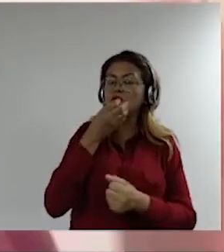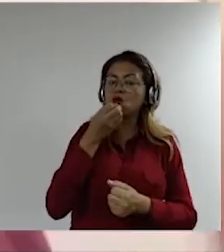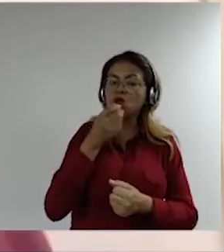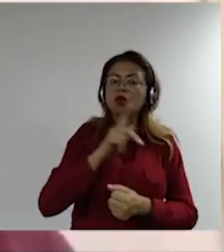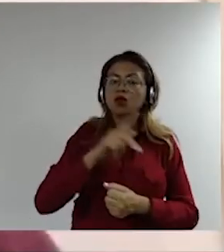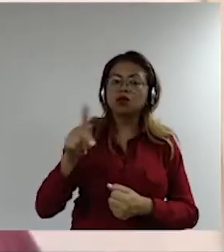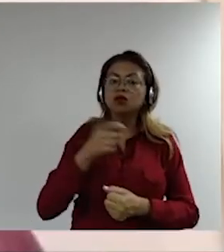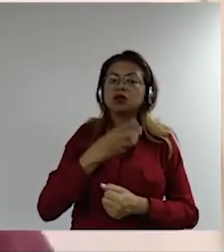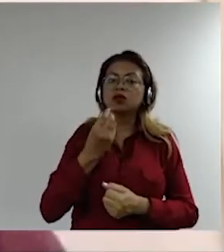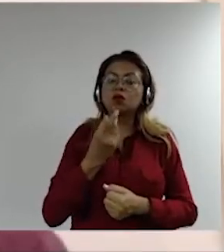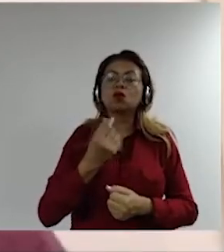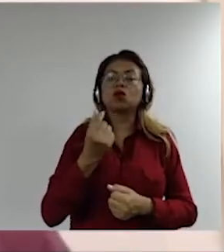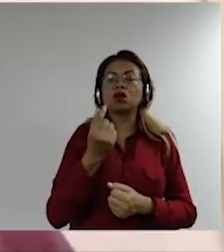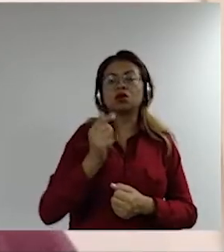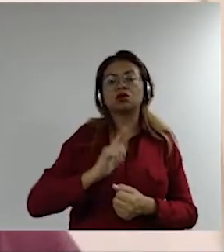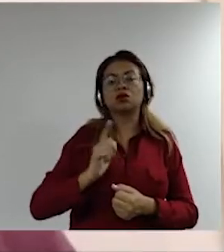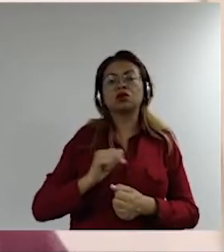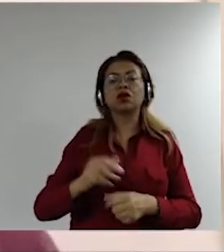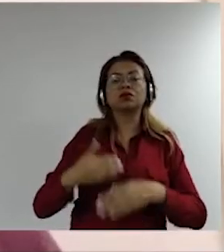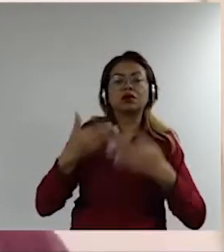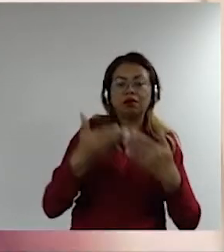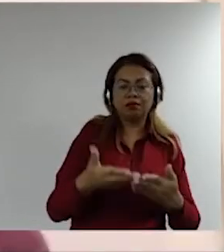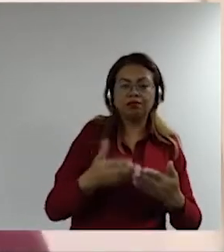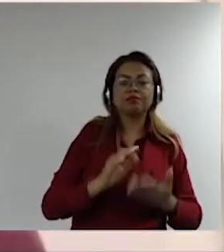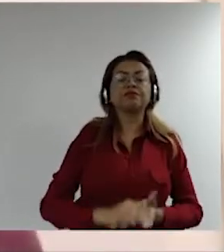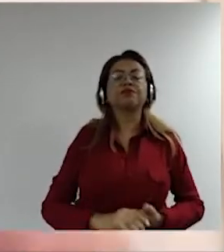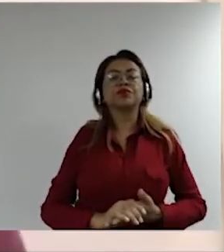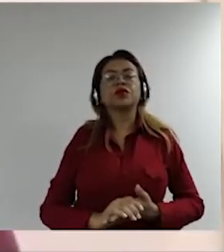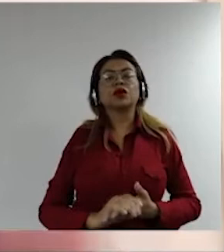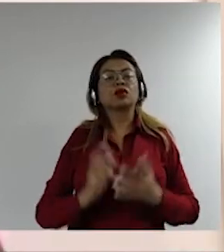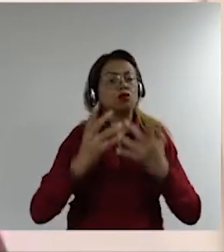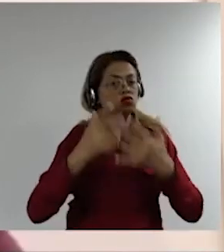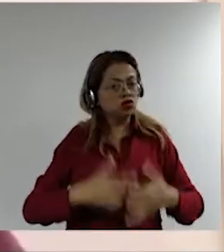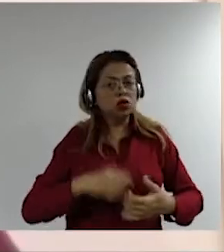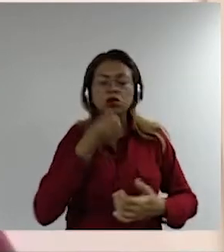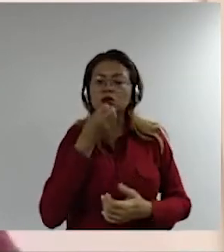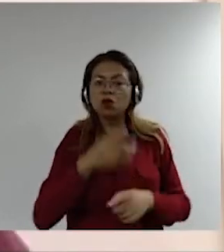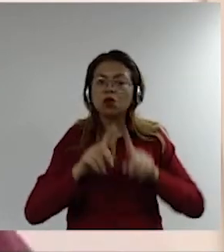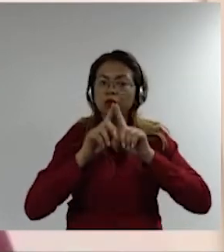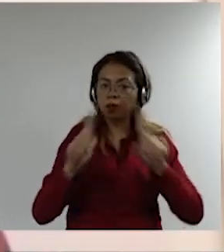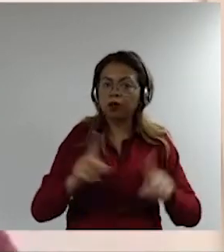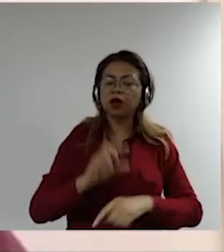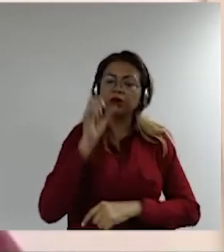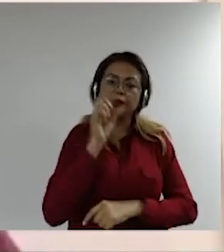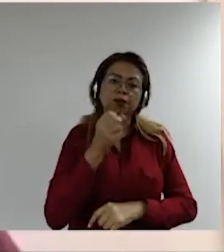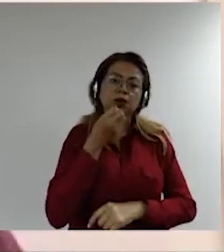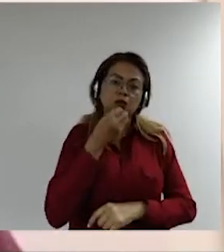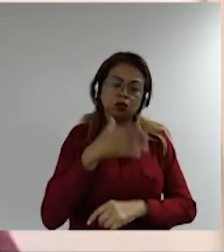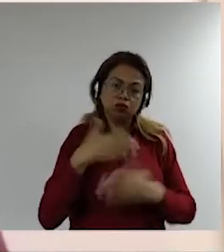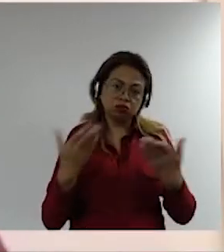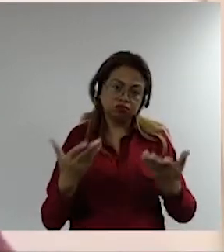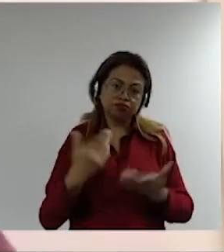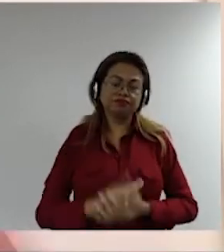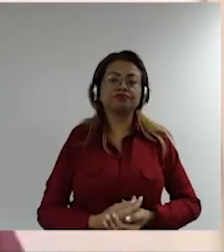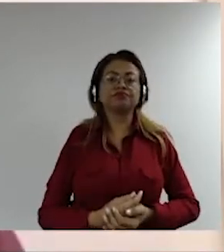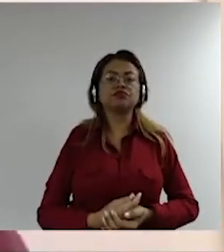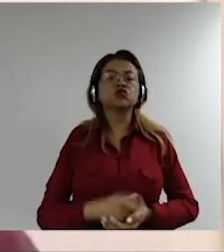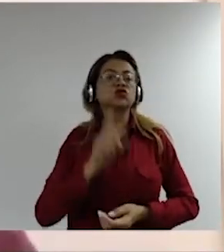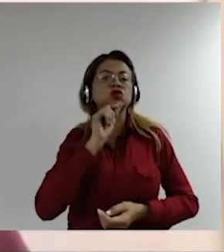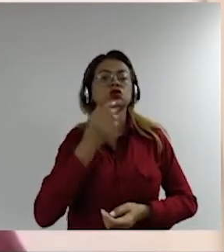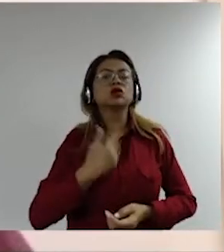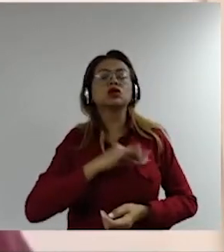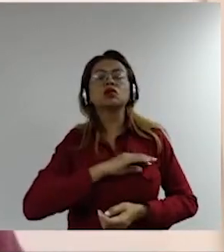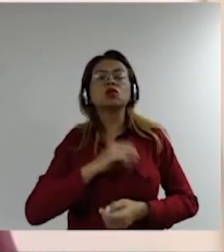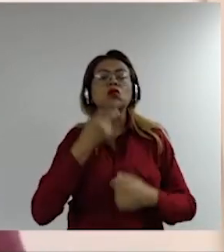muito recurso para fazer esse tipo de atendimento. Então, funciona, é bom, mas é pouco viável na condição. O que